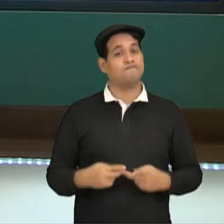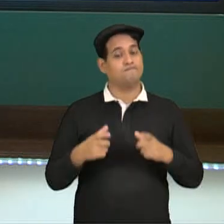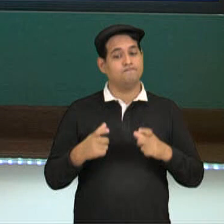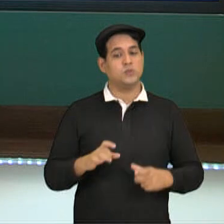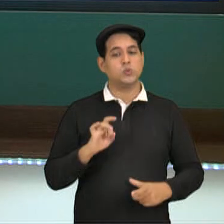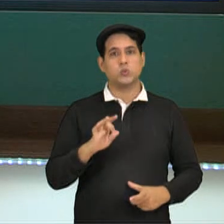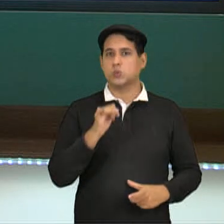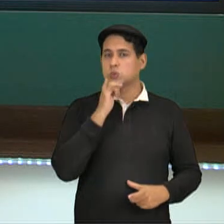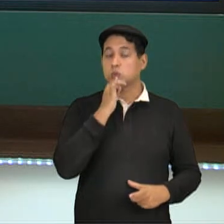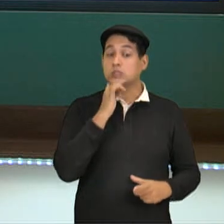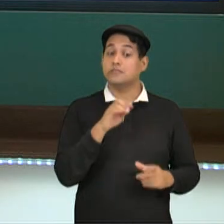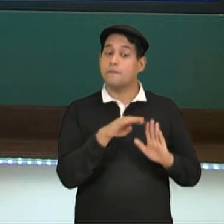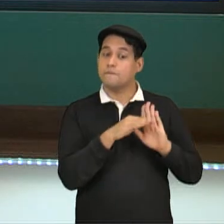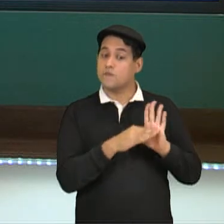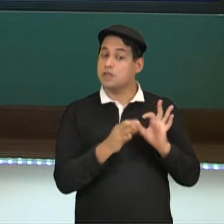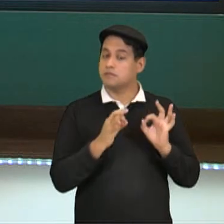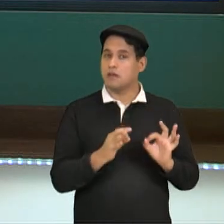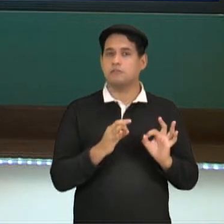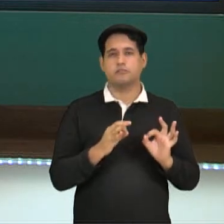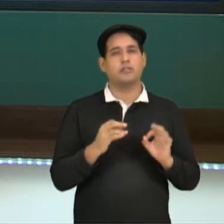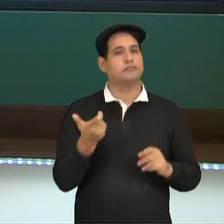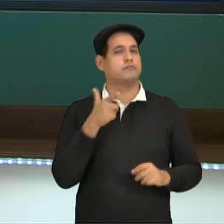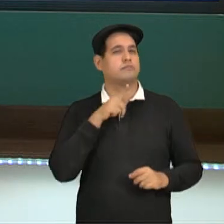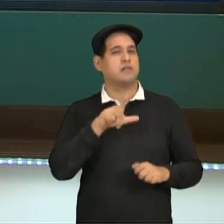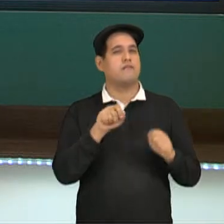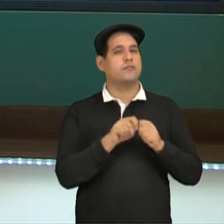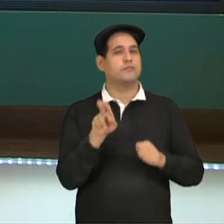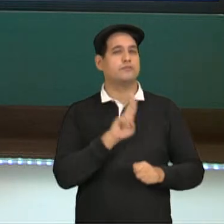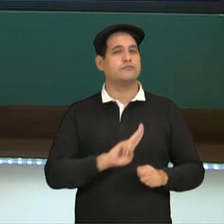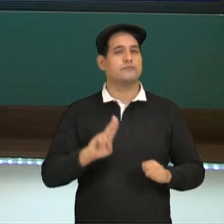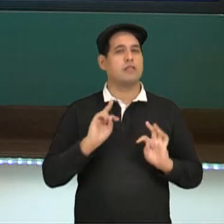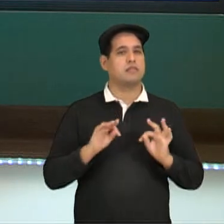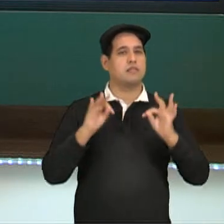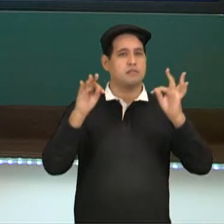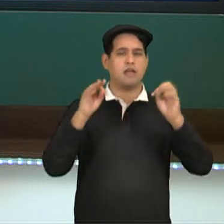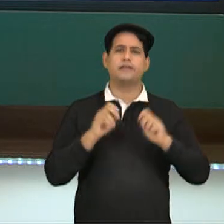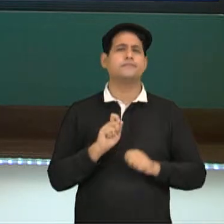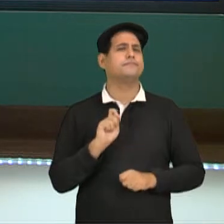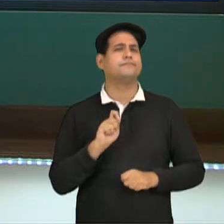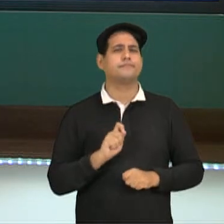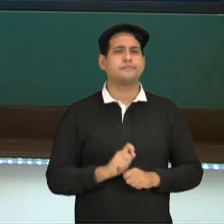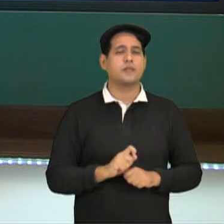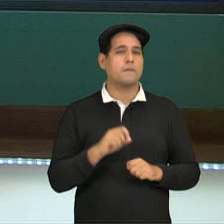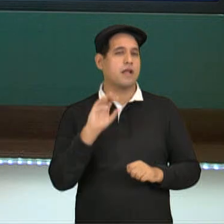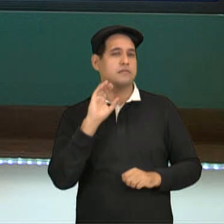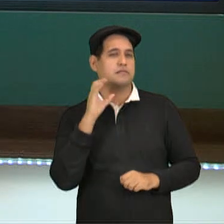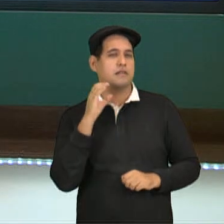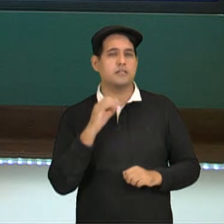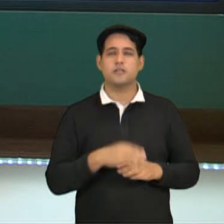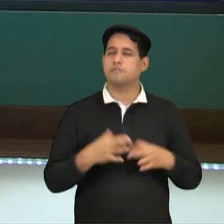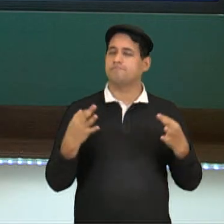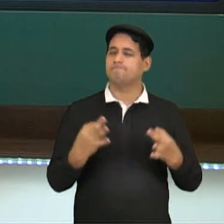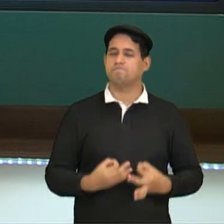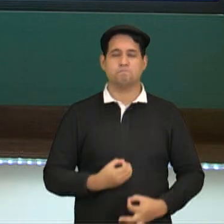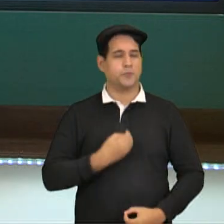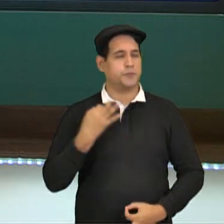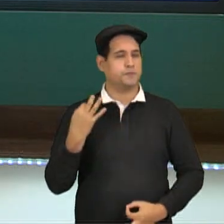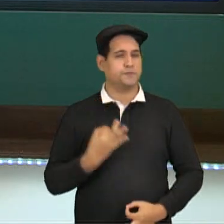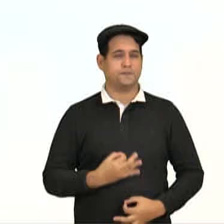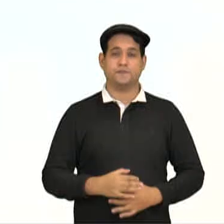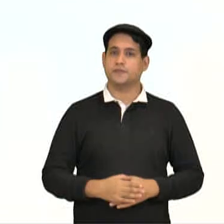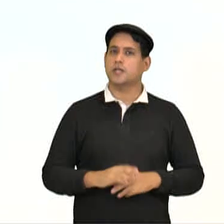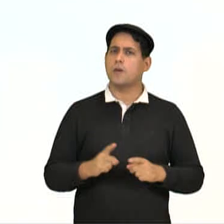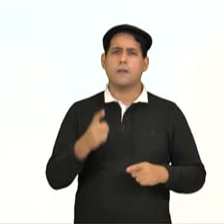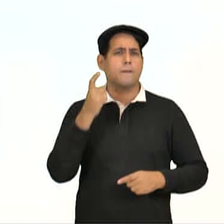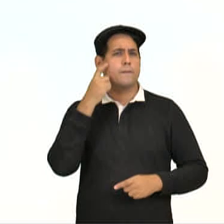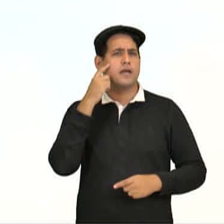intencionais ou não programados. E assim a gente consegue fazer uso dessa técnica para a ciência de maneira positiva. Agora